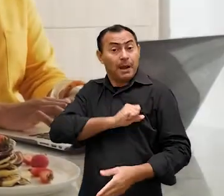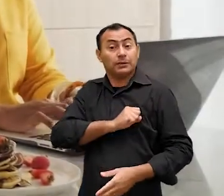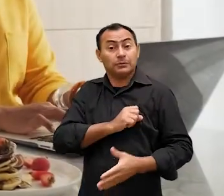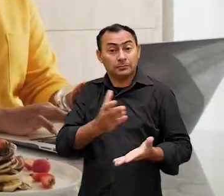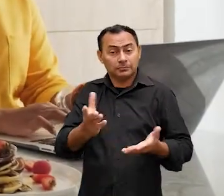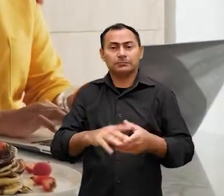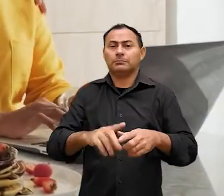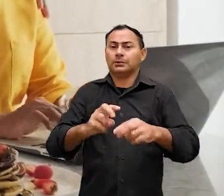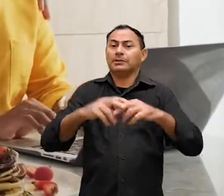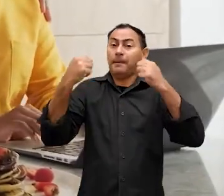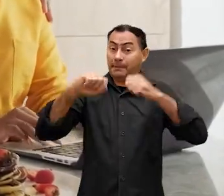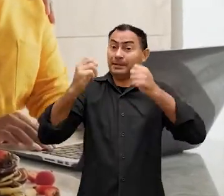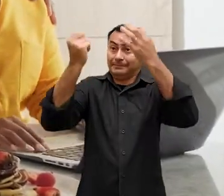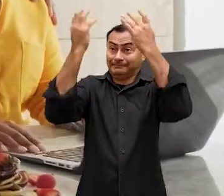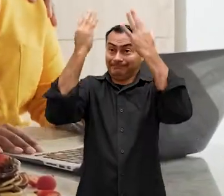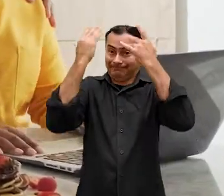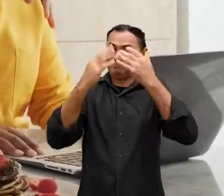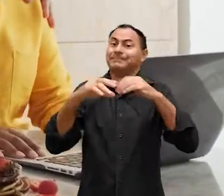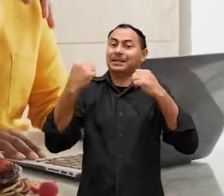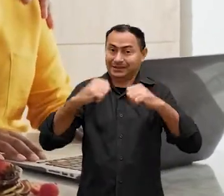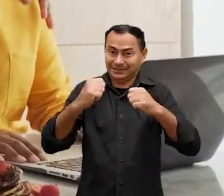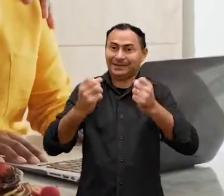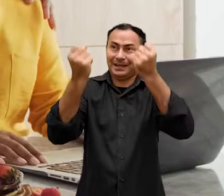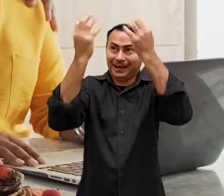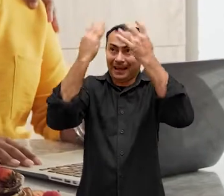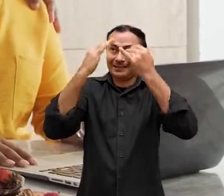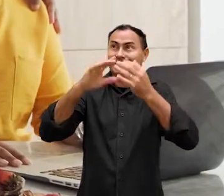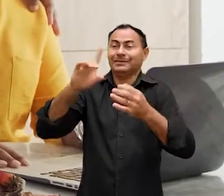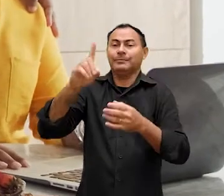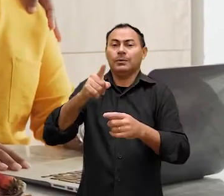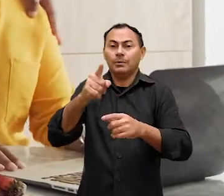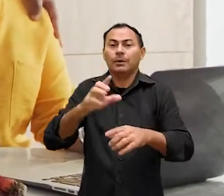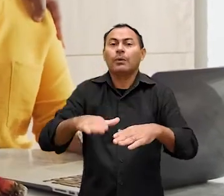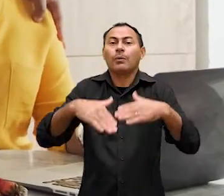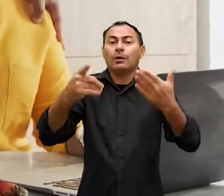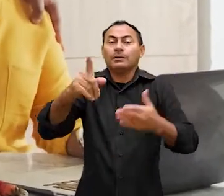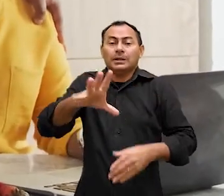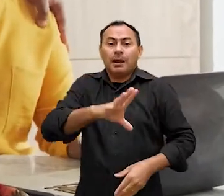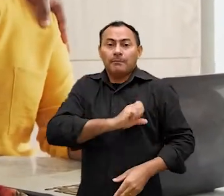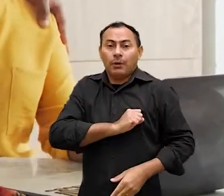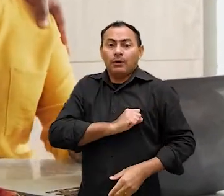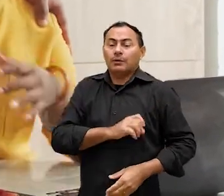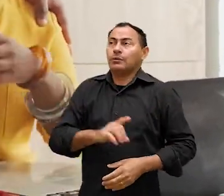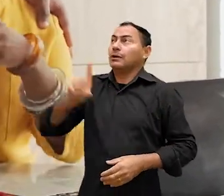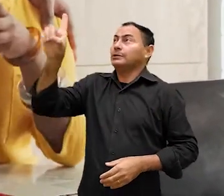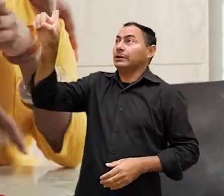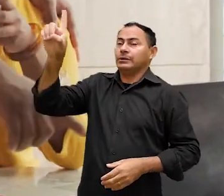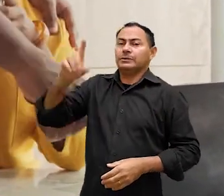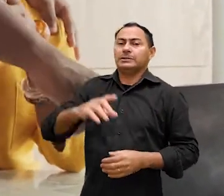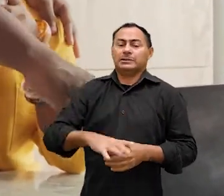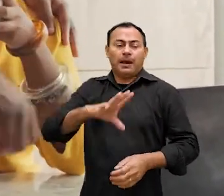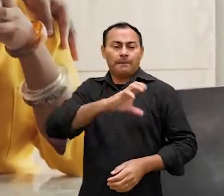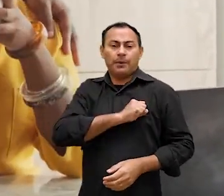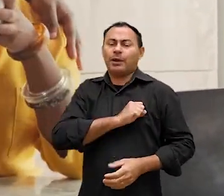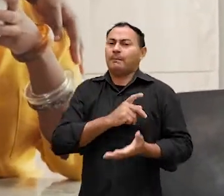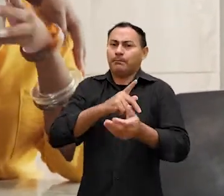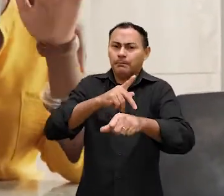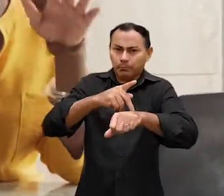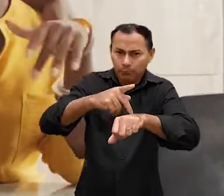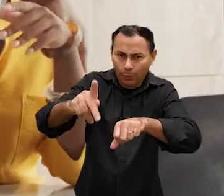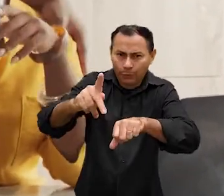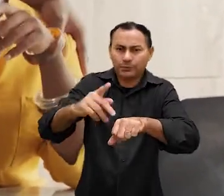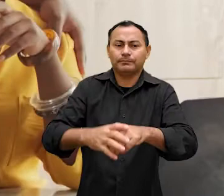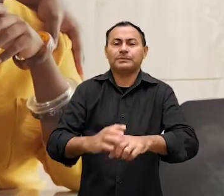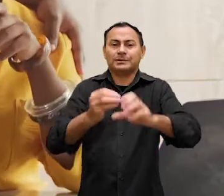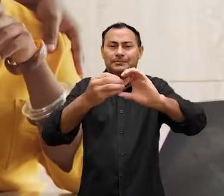É preciso muita graça para fazer isso, hein? Quando você ama com o amor de Deus, esse amor é incondicional. E essa é